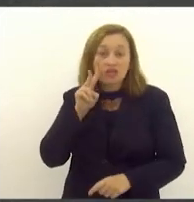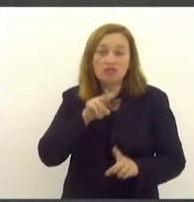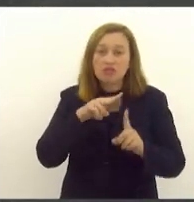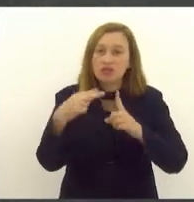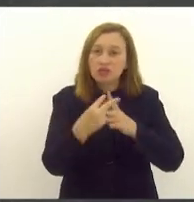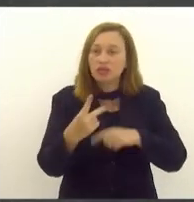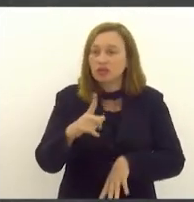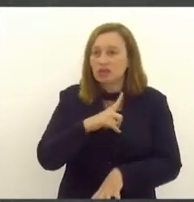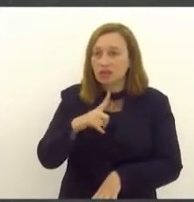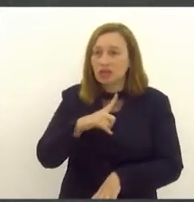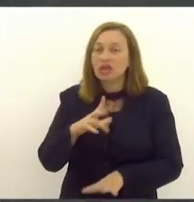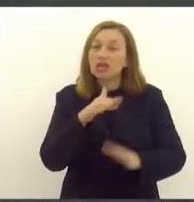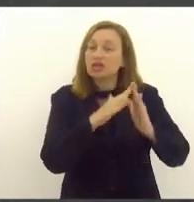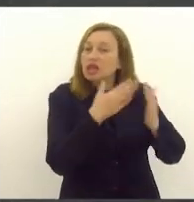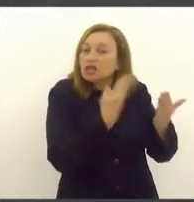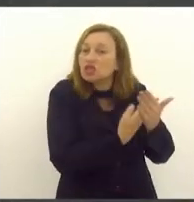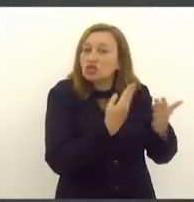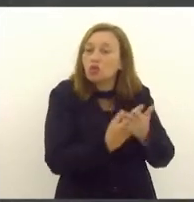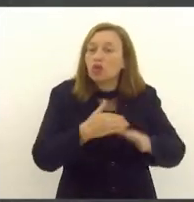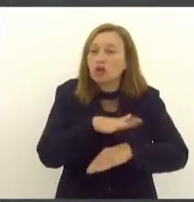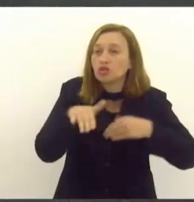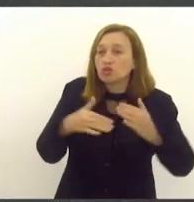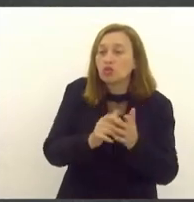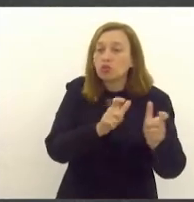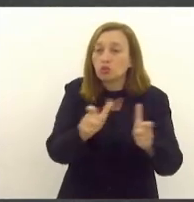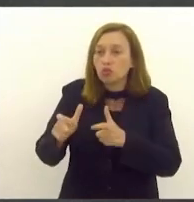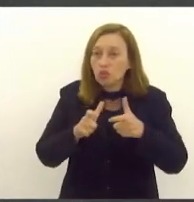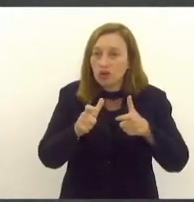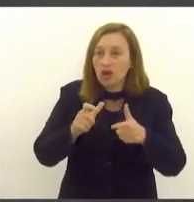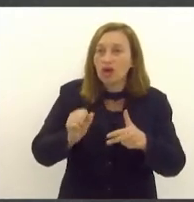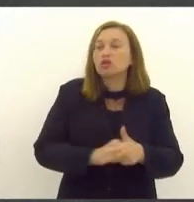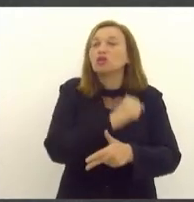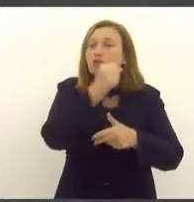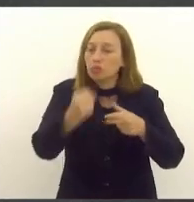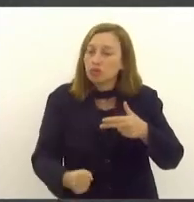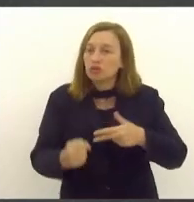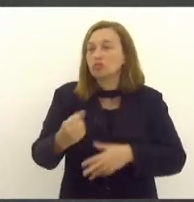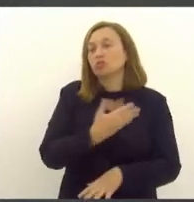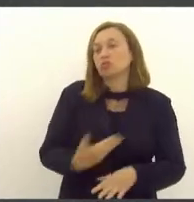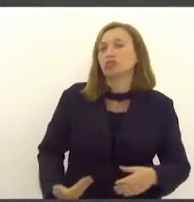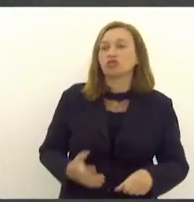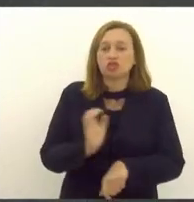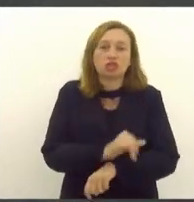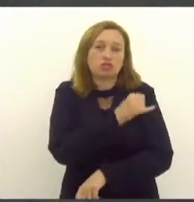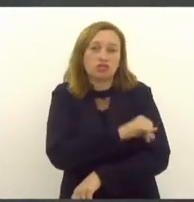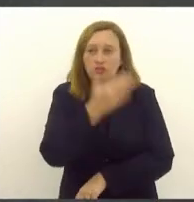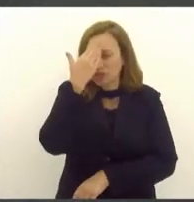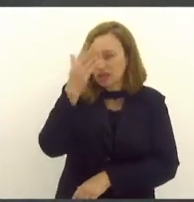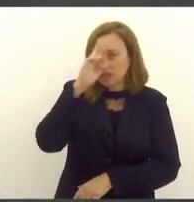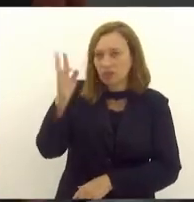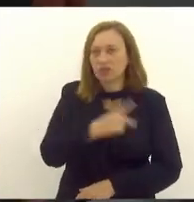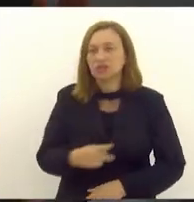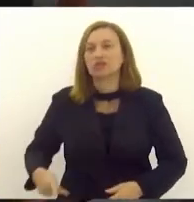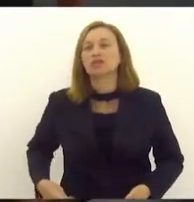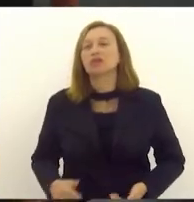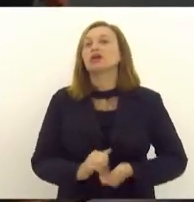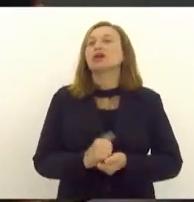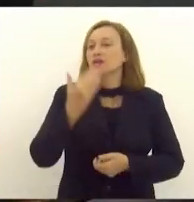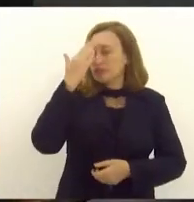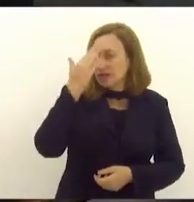nas escolas em todo o âmbito do Poder Público do Estado do Rio de Janeiro muito obrigada presidente